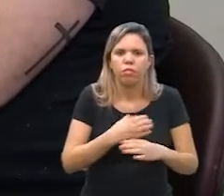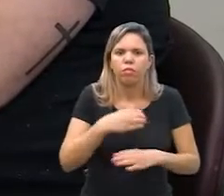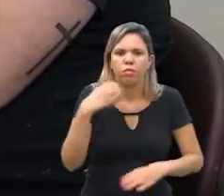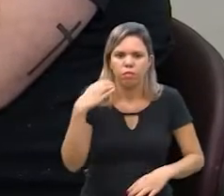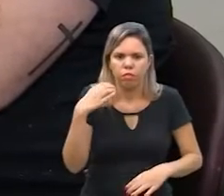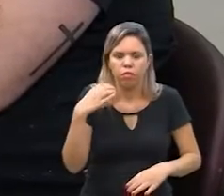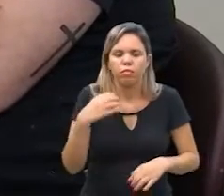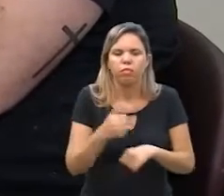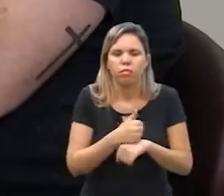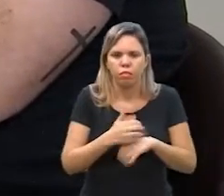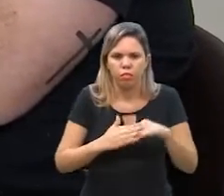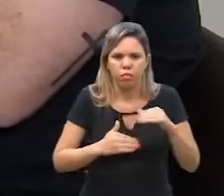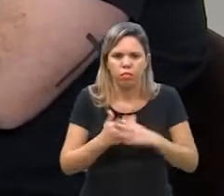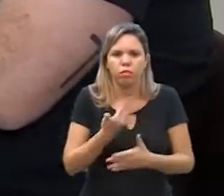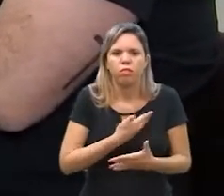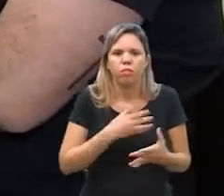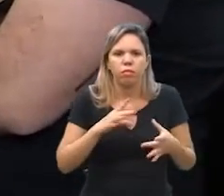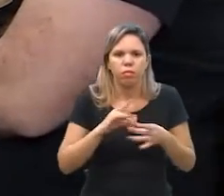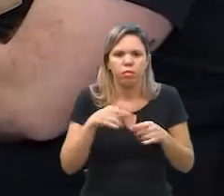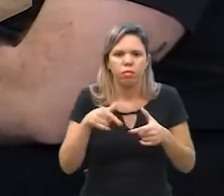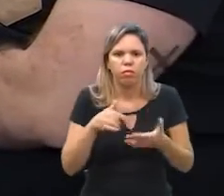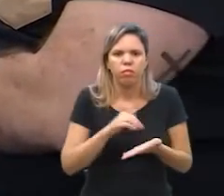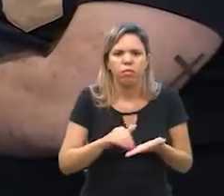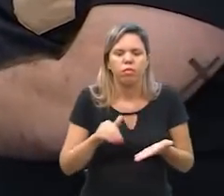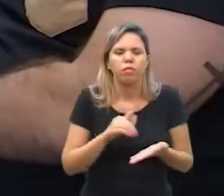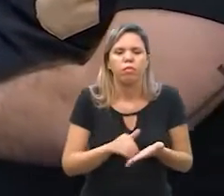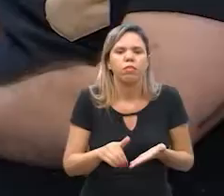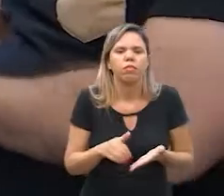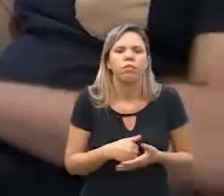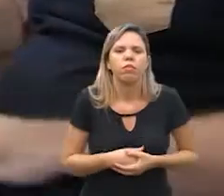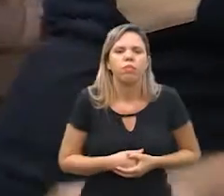engenheiros, amigos e parceiros aqui do escritório.